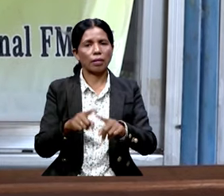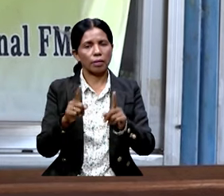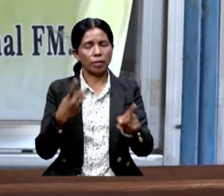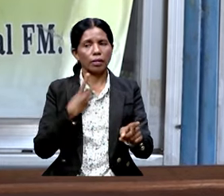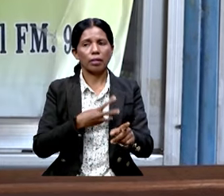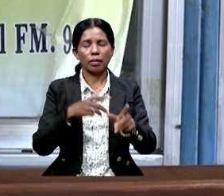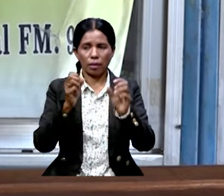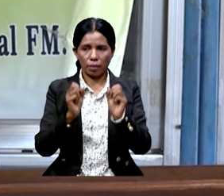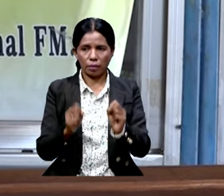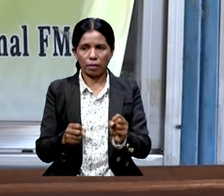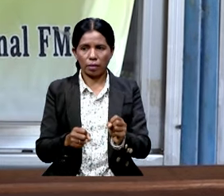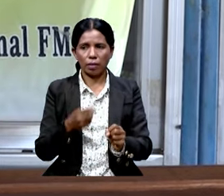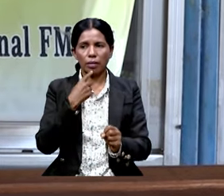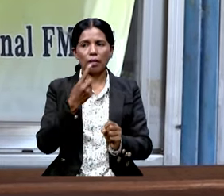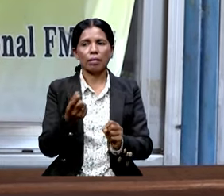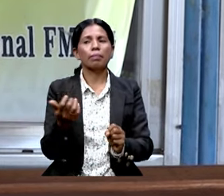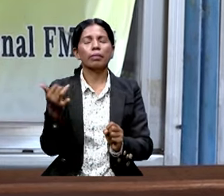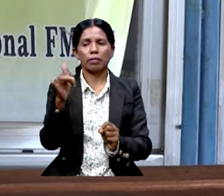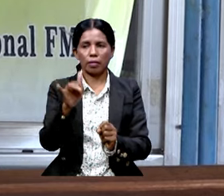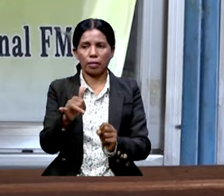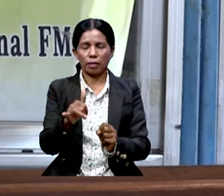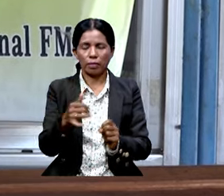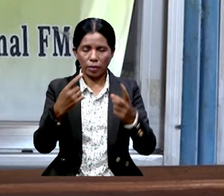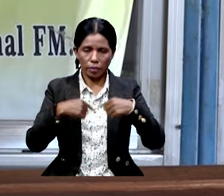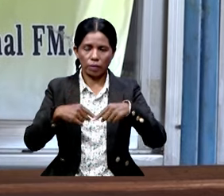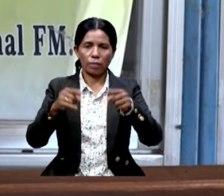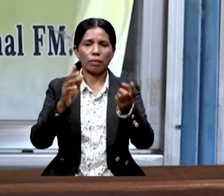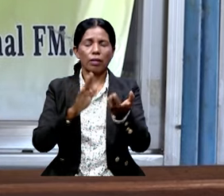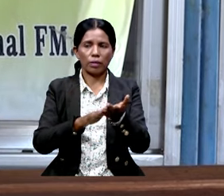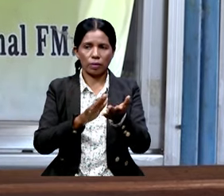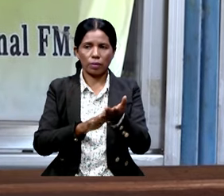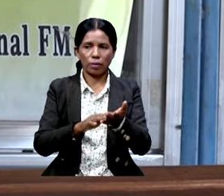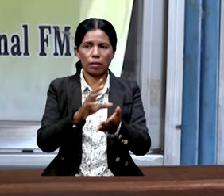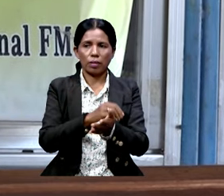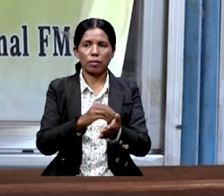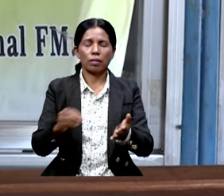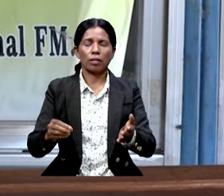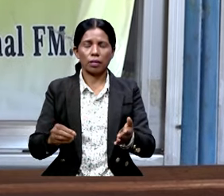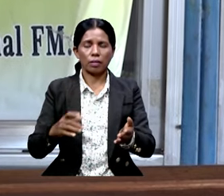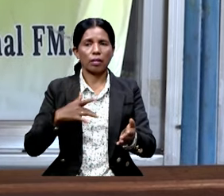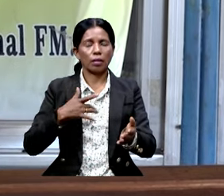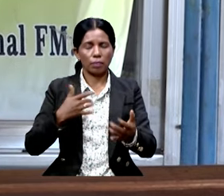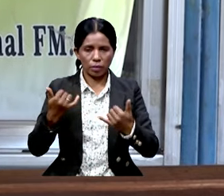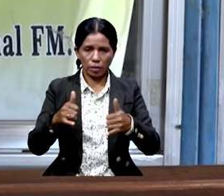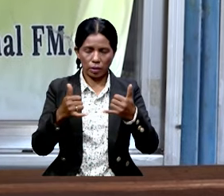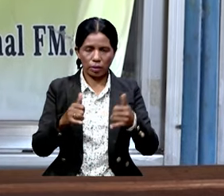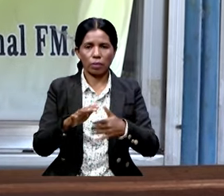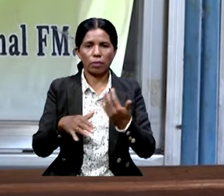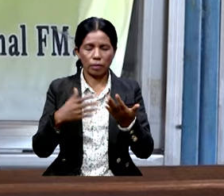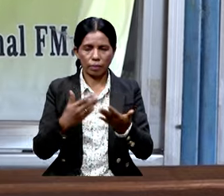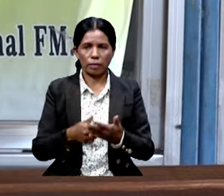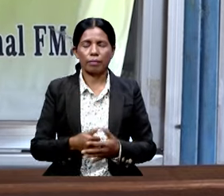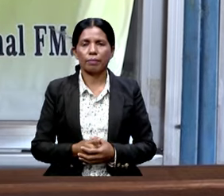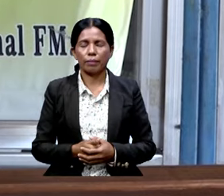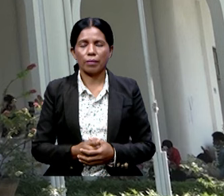ana encoraja sira a tu fila ba escola, no a tu goza mo sini direito ser sema. Parlamento Nacional